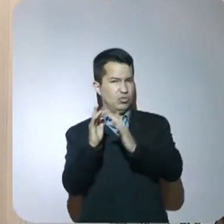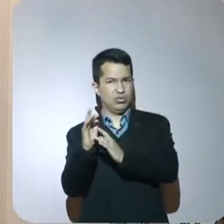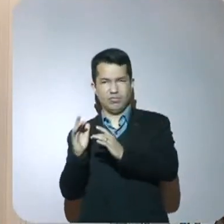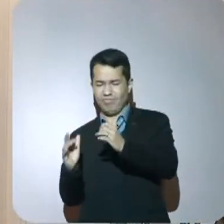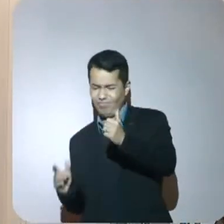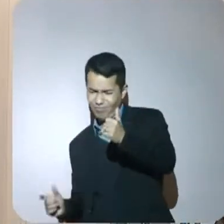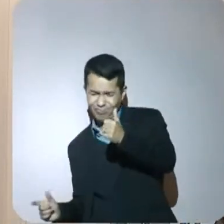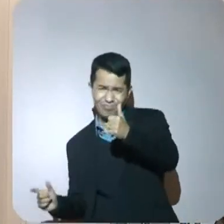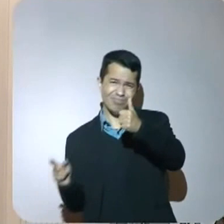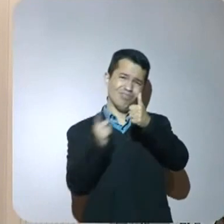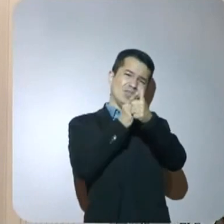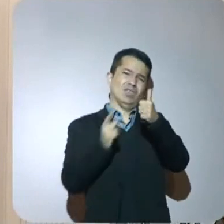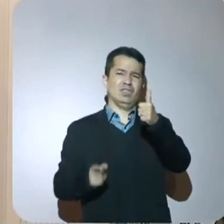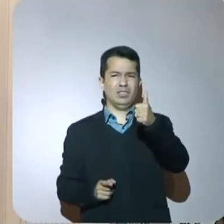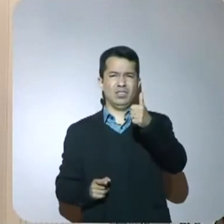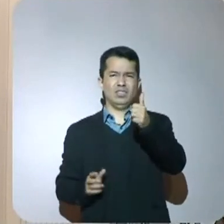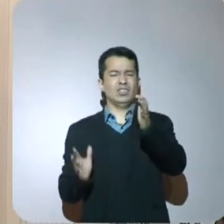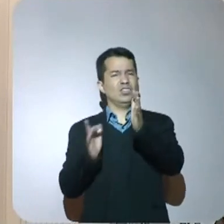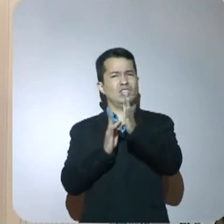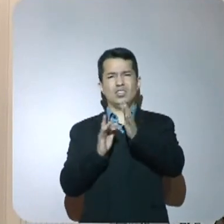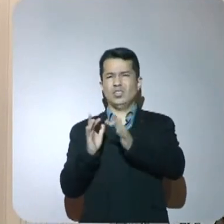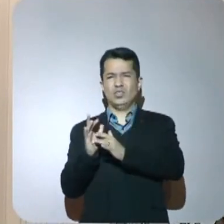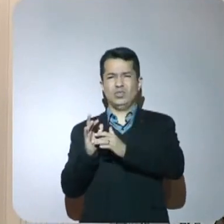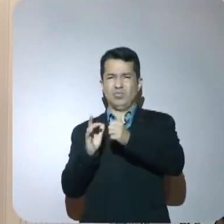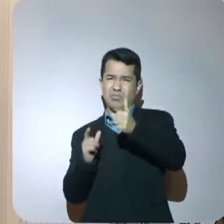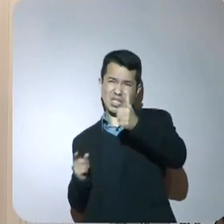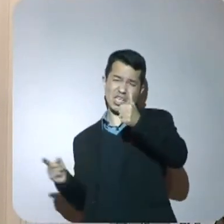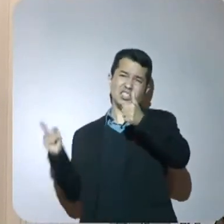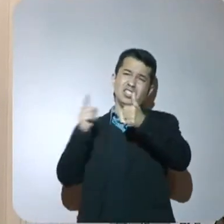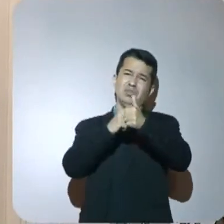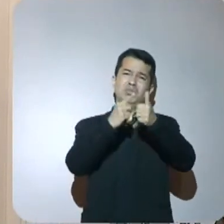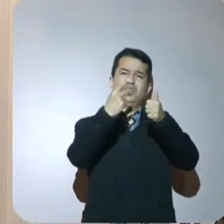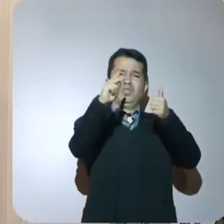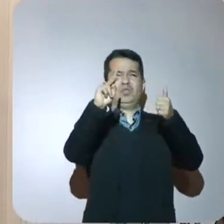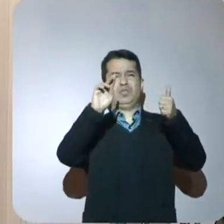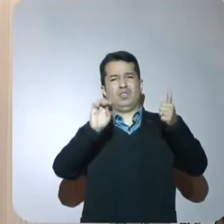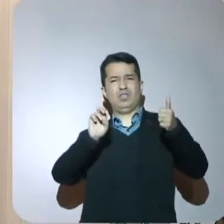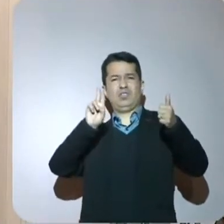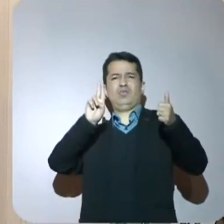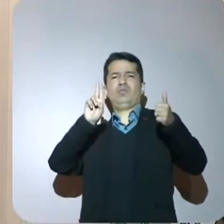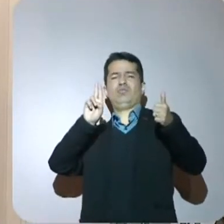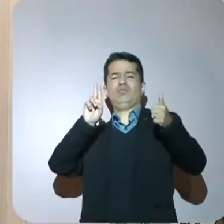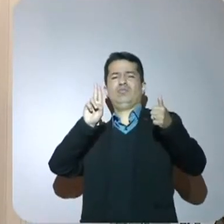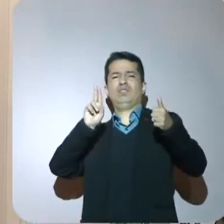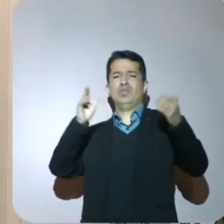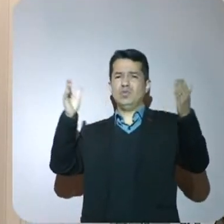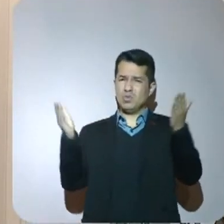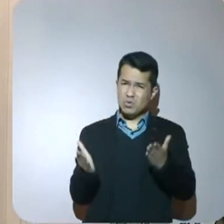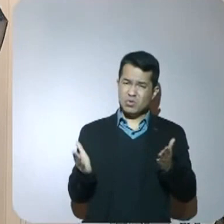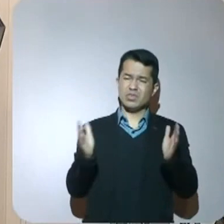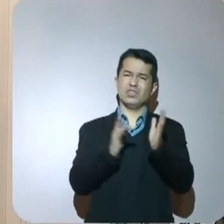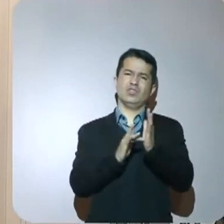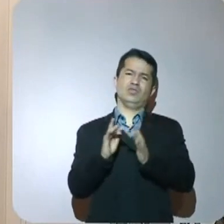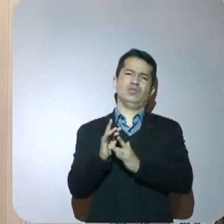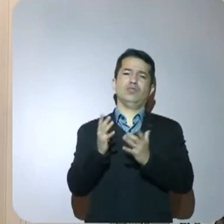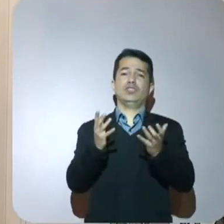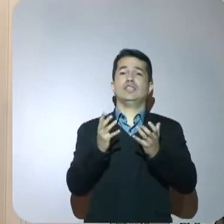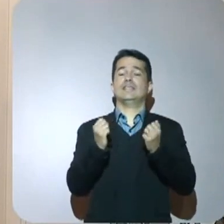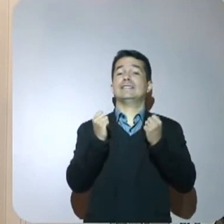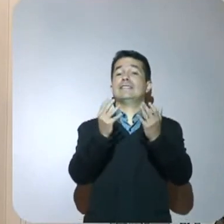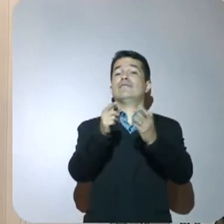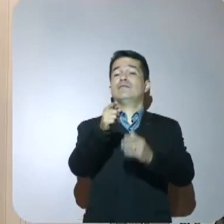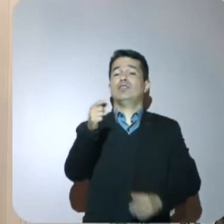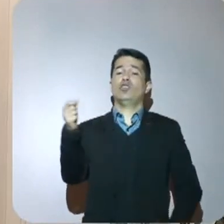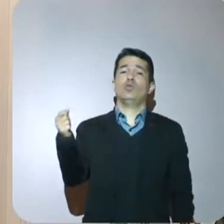pessoas, acima de você mesmo, acima dos seus bens. Hoje o Senhor quer fazer algo novo na sua vida. Primeiro, Ele